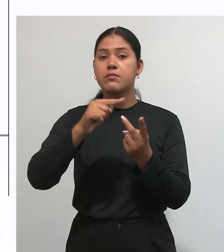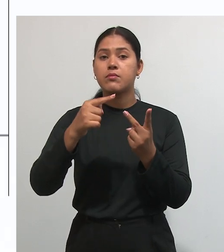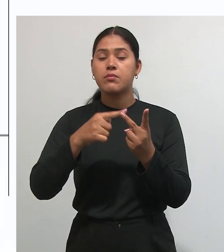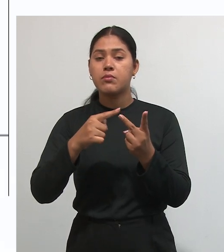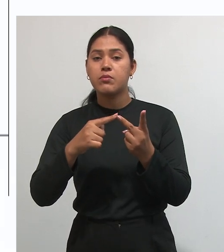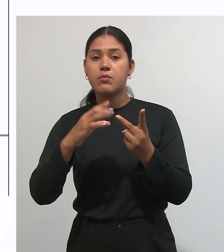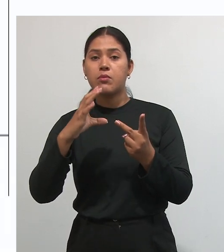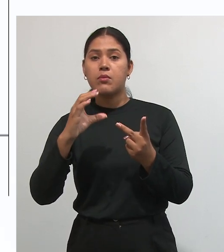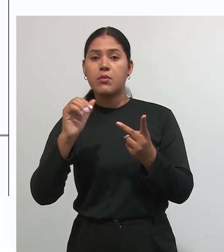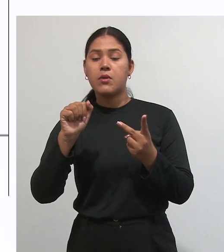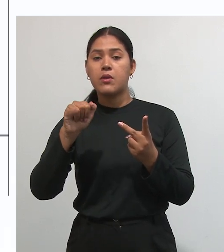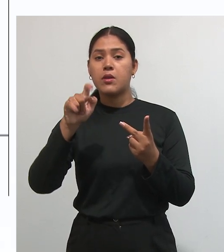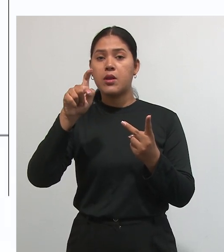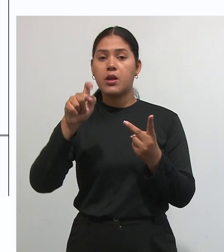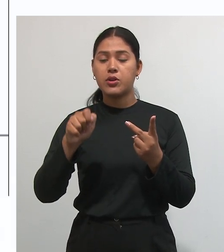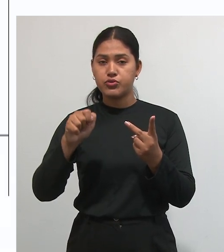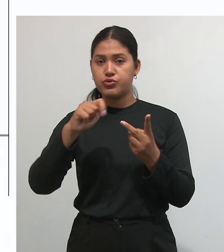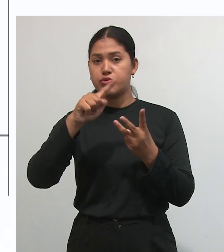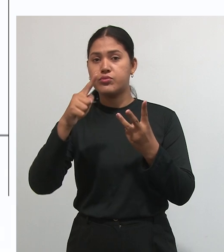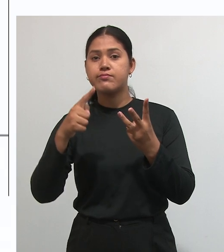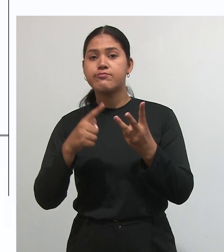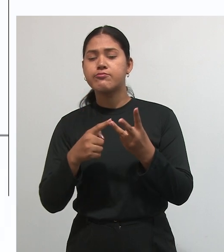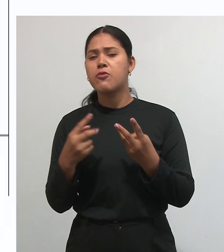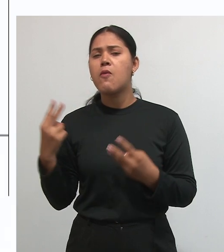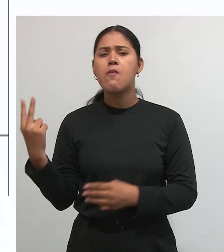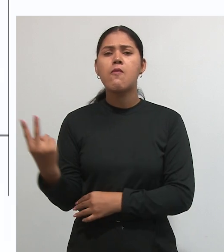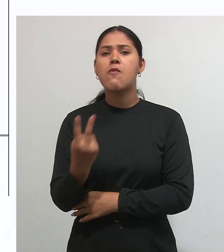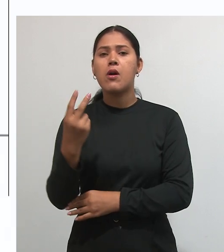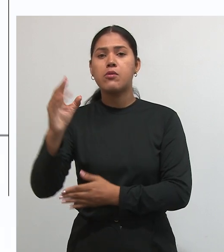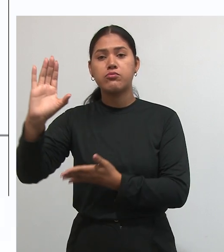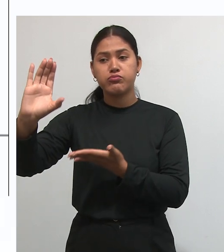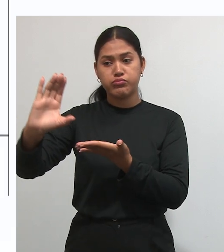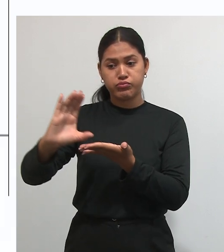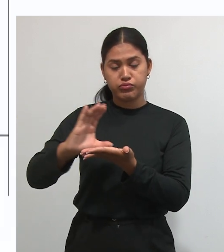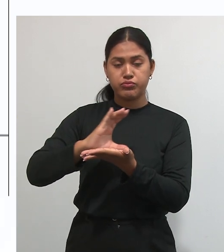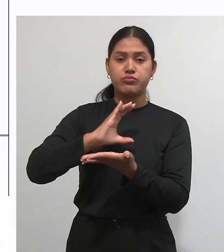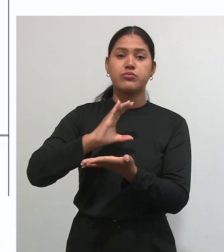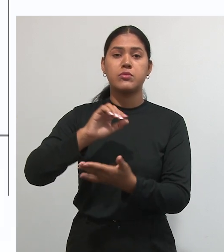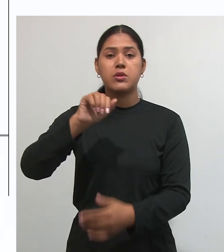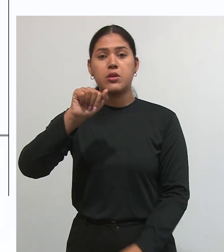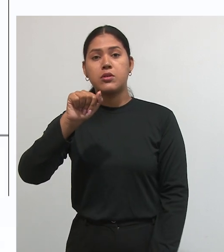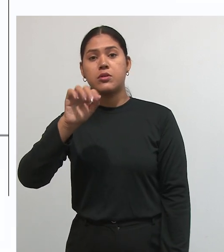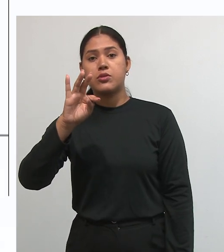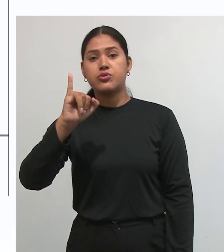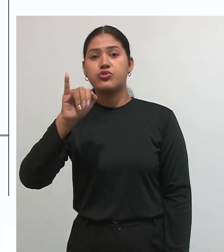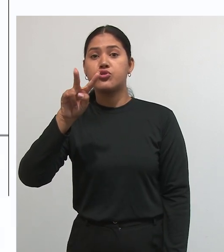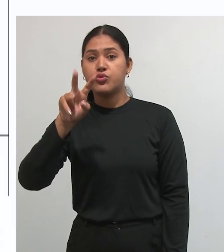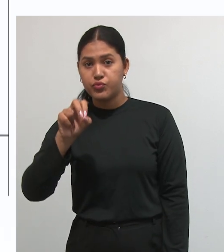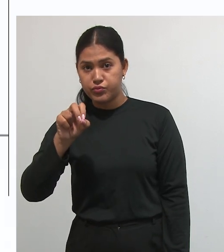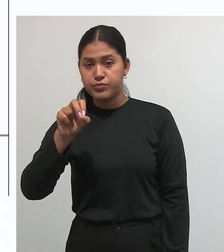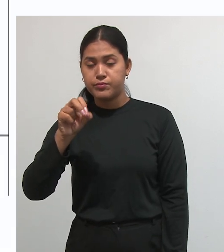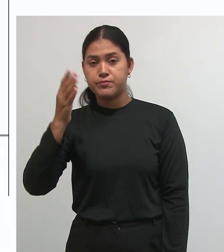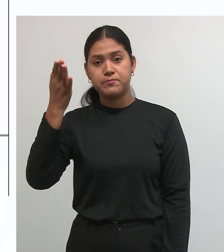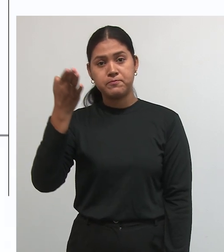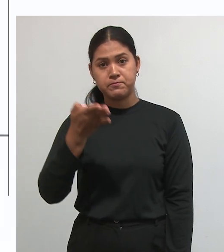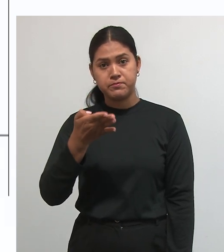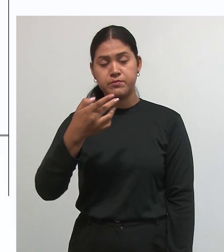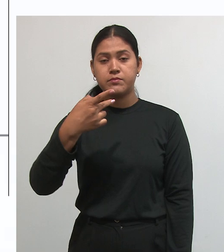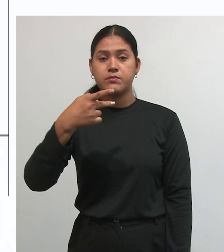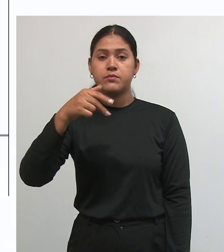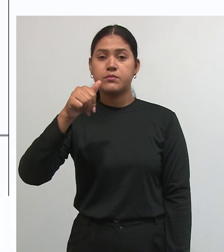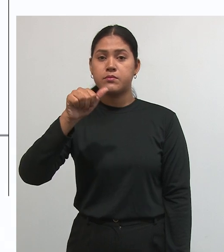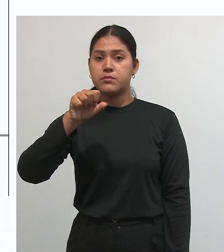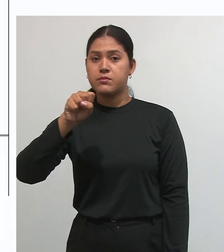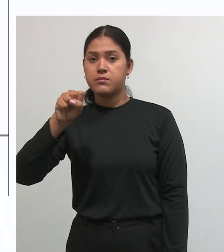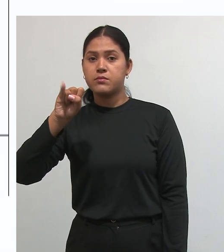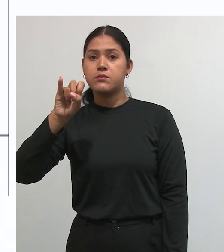equivalentes de caixa e o valor das entradas compensatórias no ativo e no passivo financeiro.